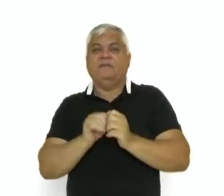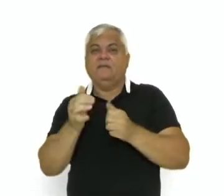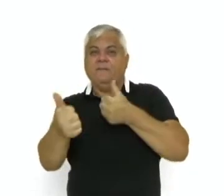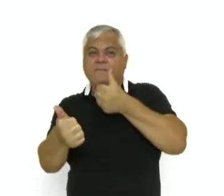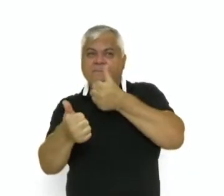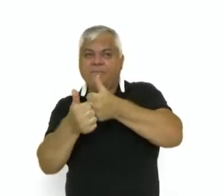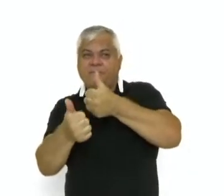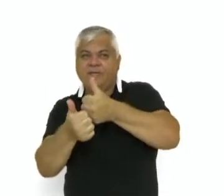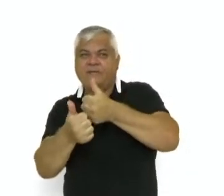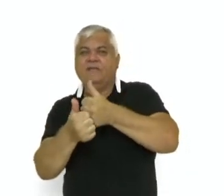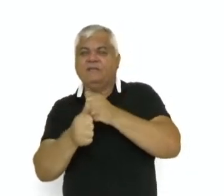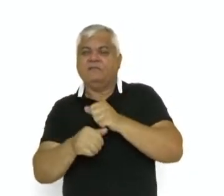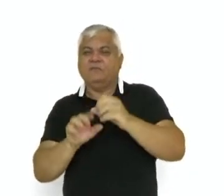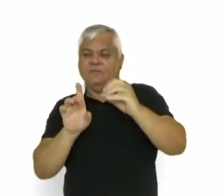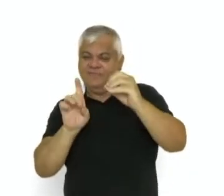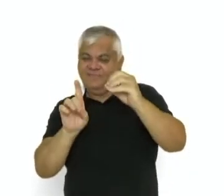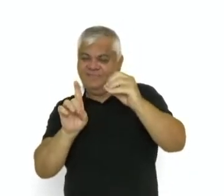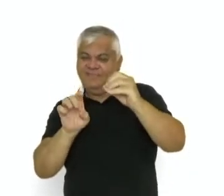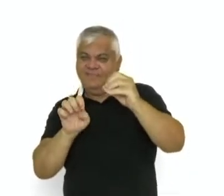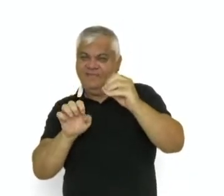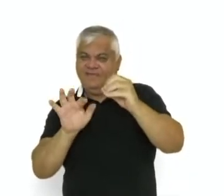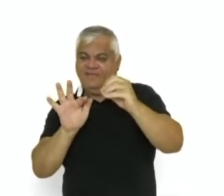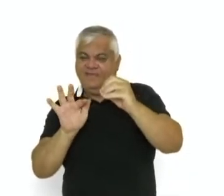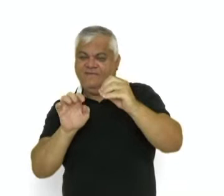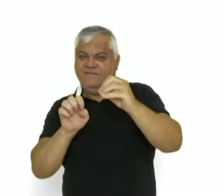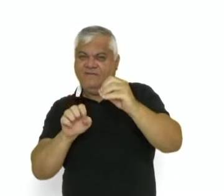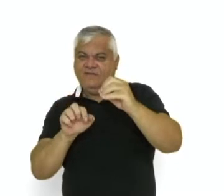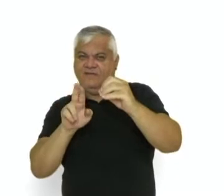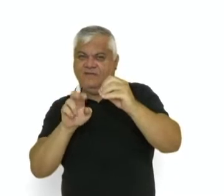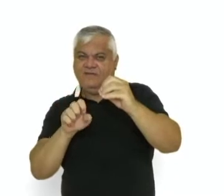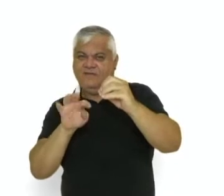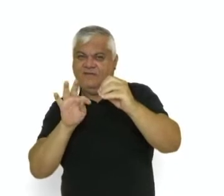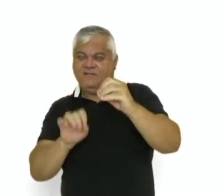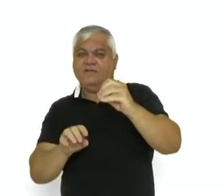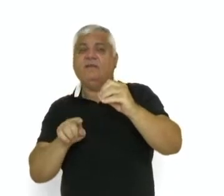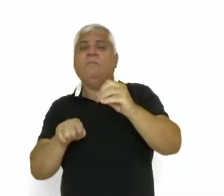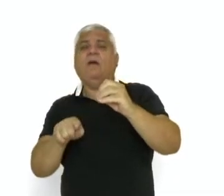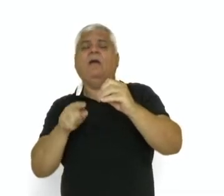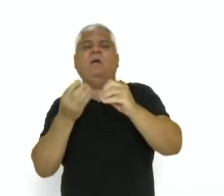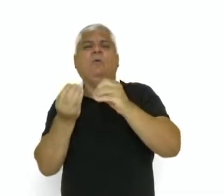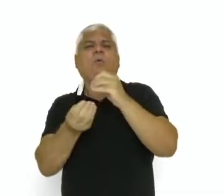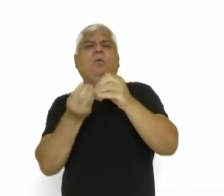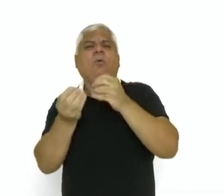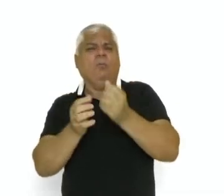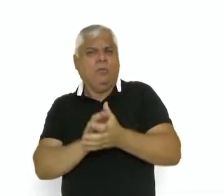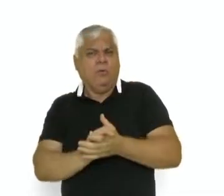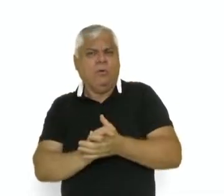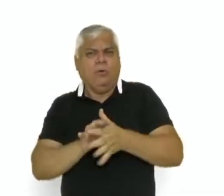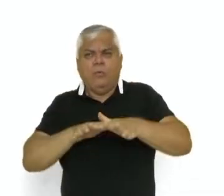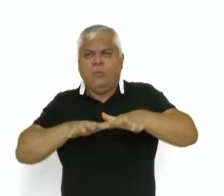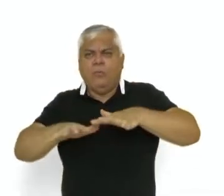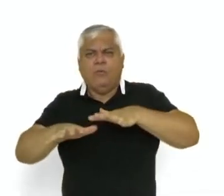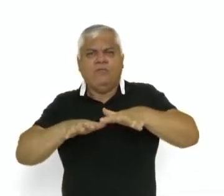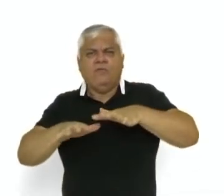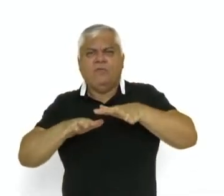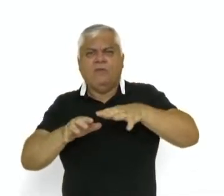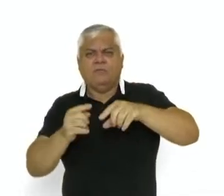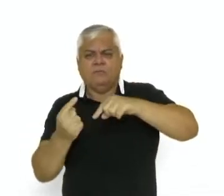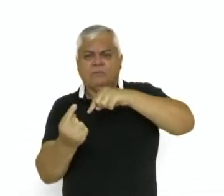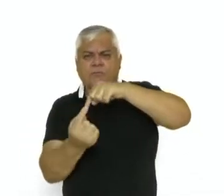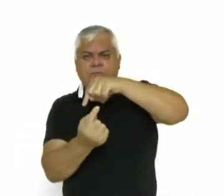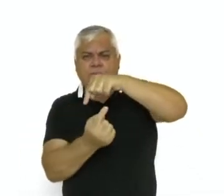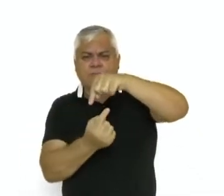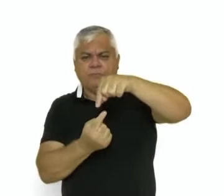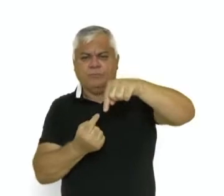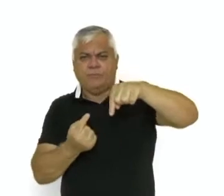lado do deferente e oposto à Terra, em relação ao qual o centro do epíciclo se move a uma taxa